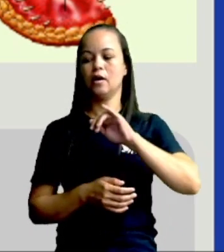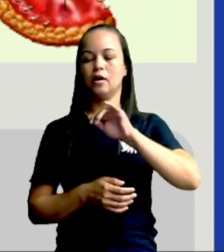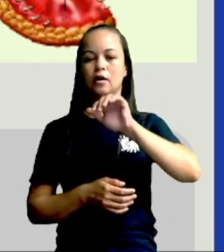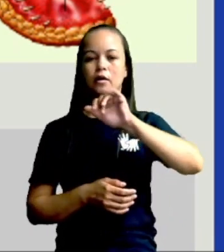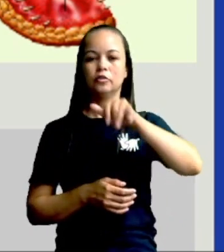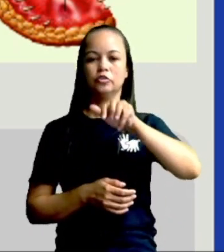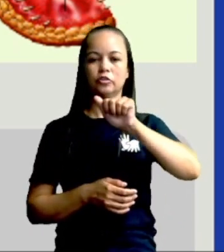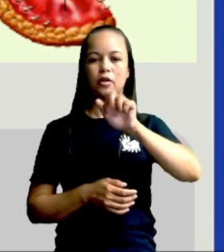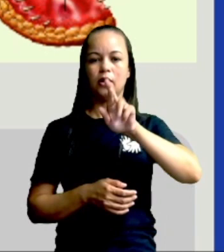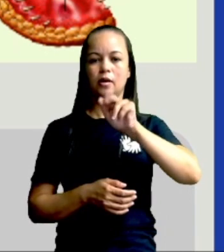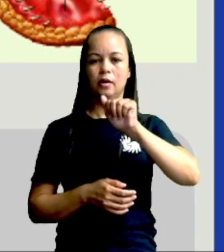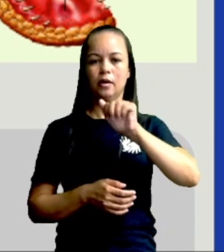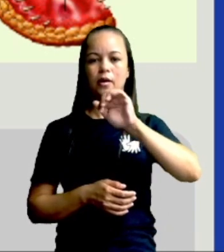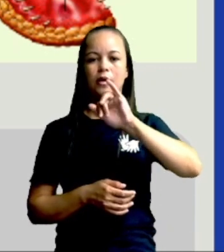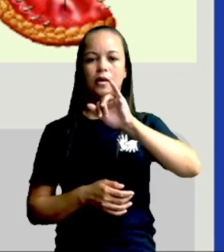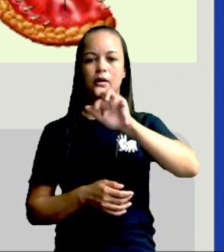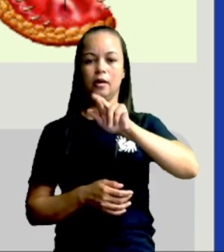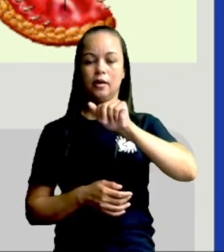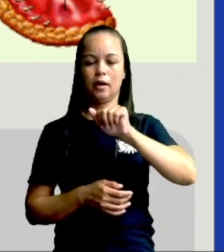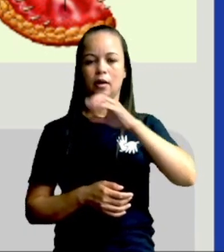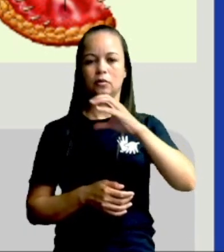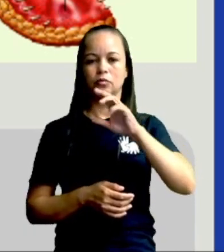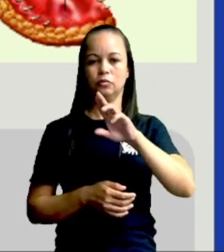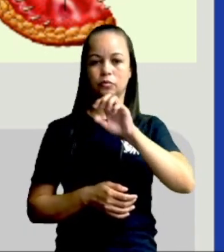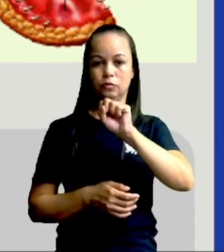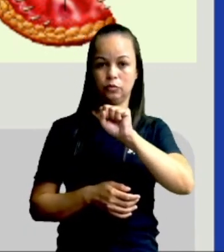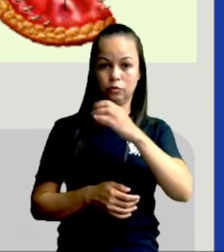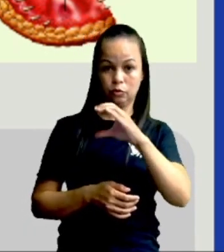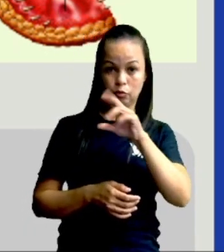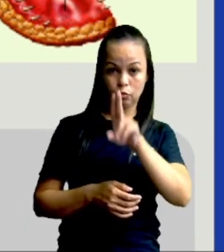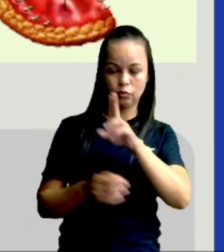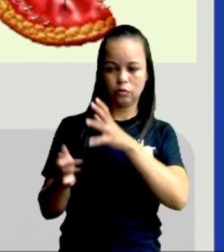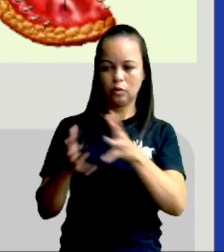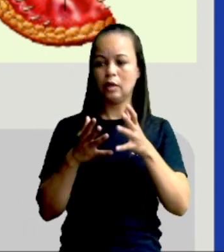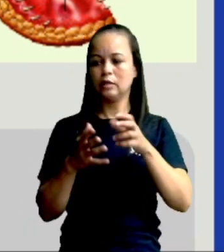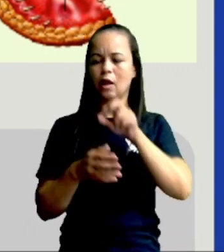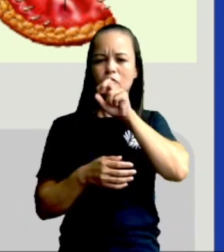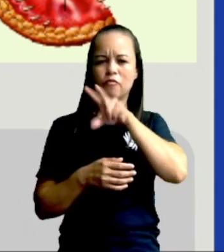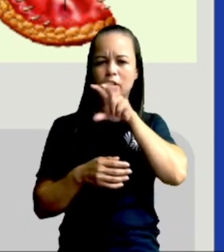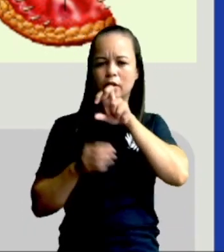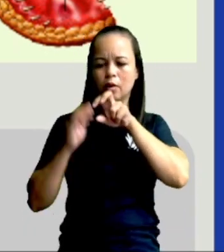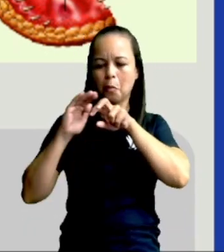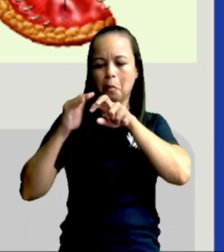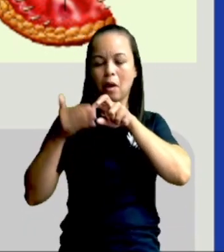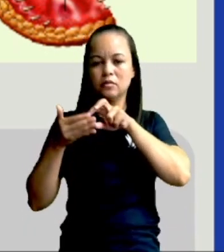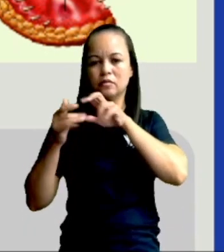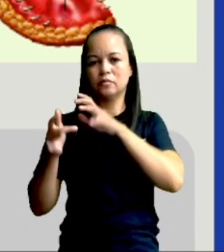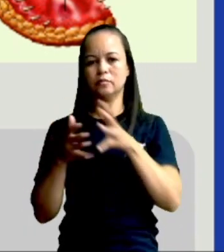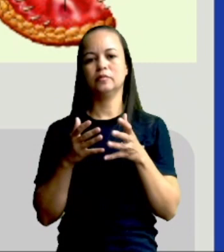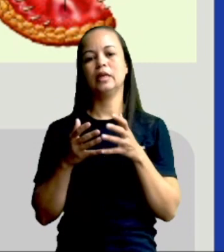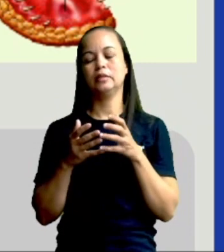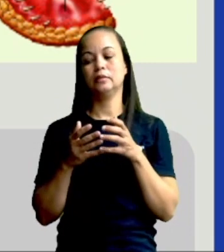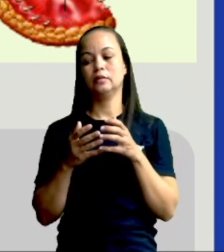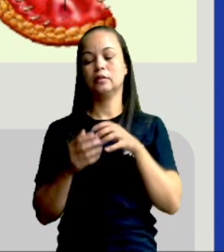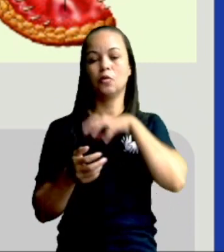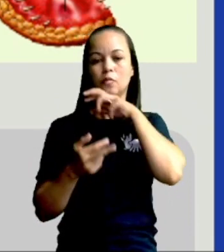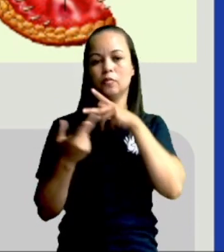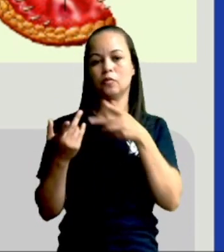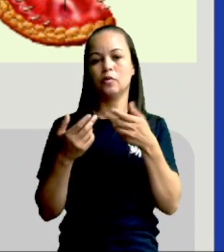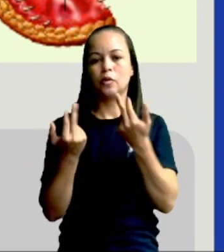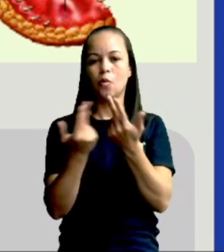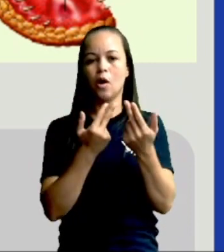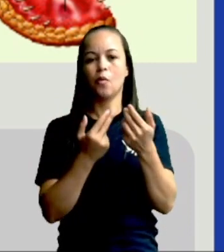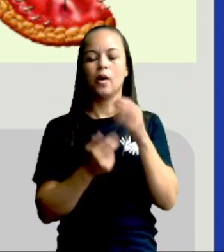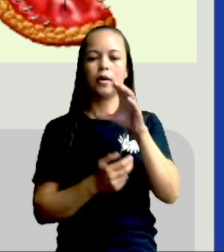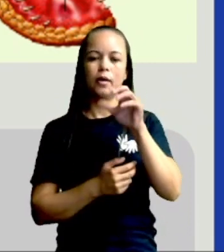jararacuçu já possui uma dentição e seus dentes de veneno ficam mais à frente, né? Chamado solenóglifa, assim como a